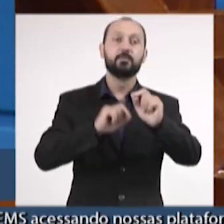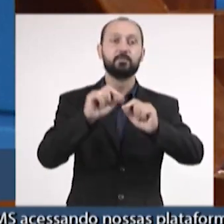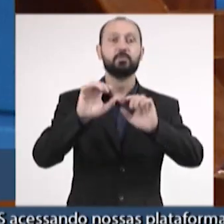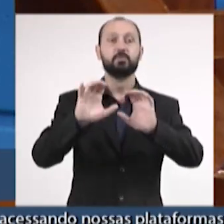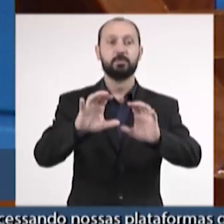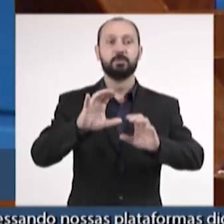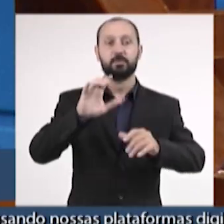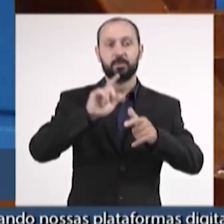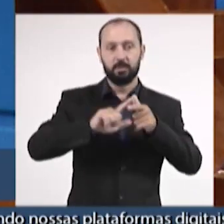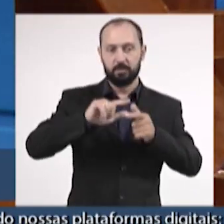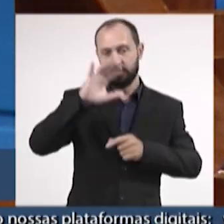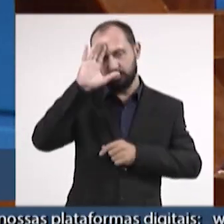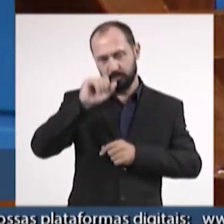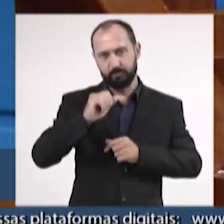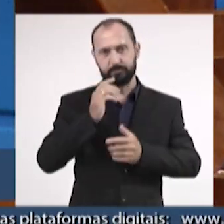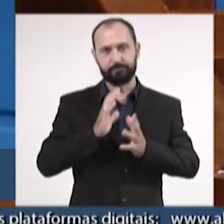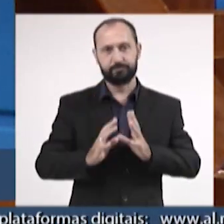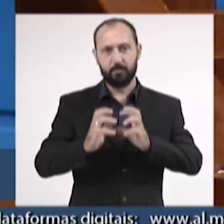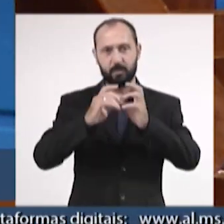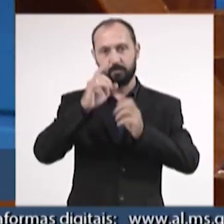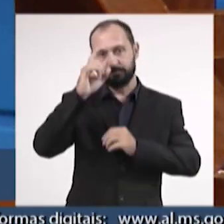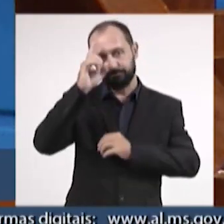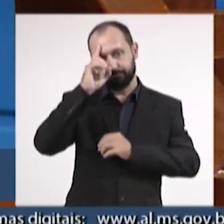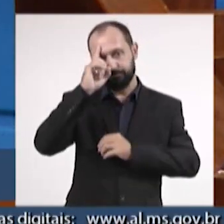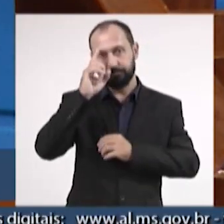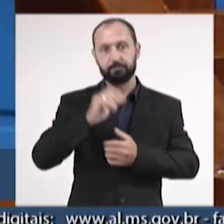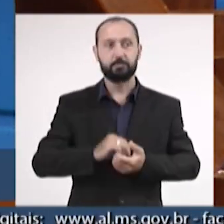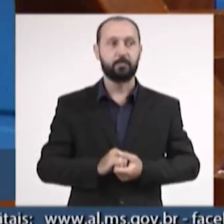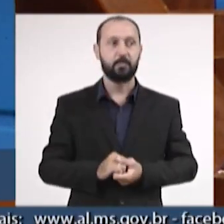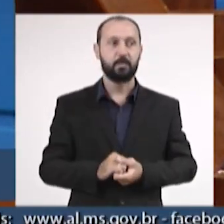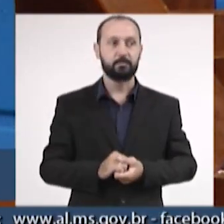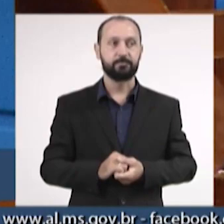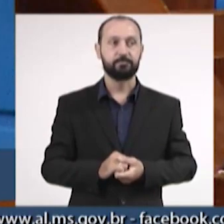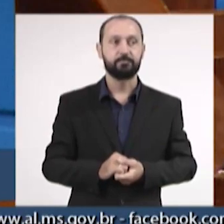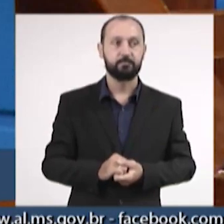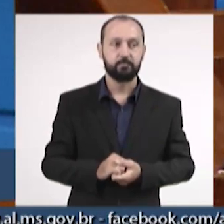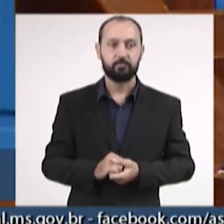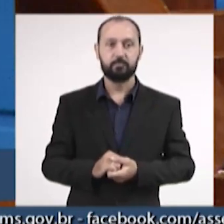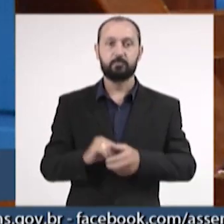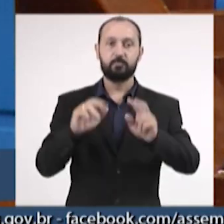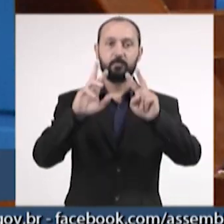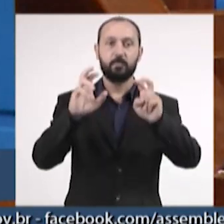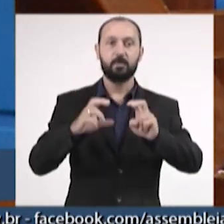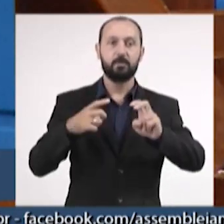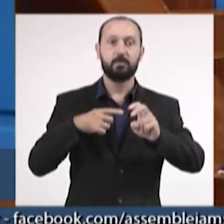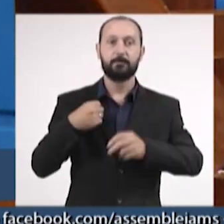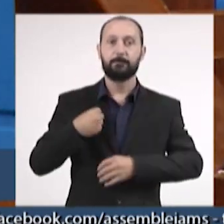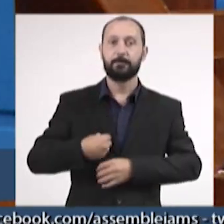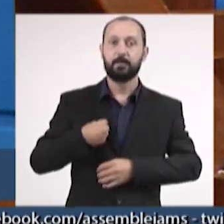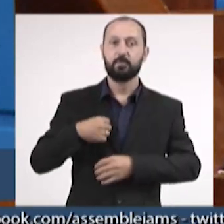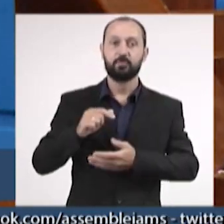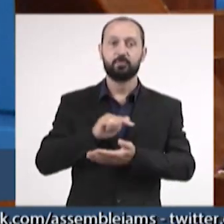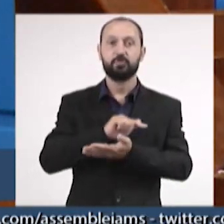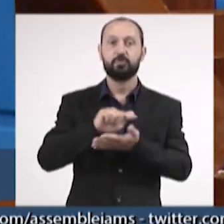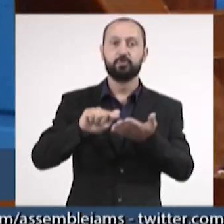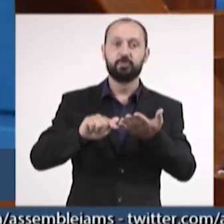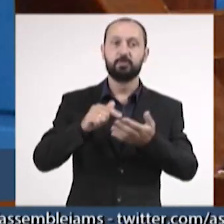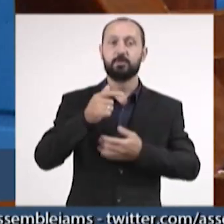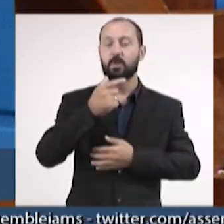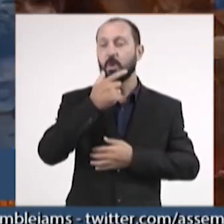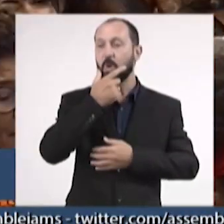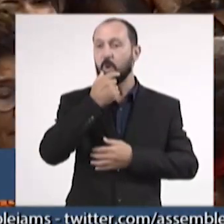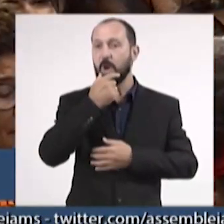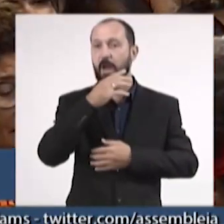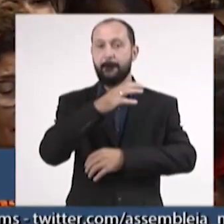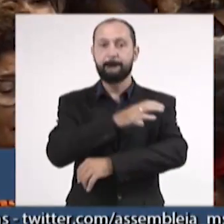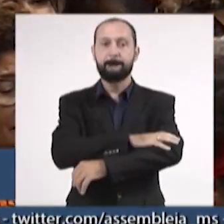de resolver conflitos cotidianos. Fatores relacionados às desigualdades de gênero, o machismo